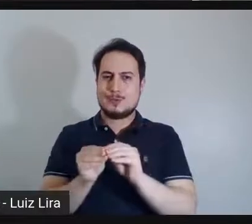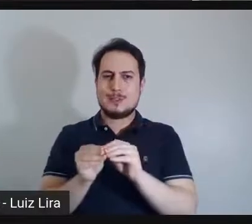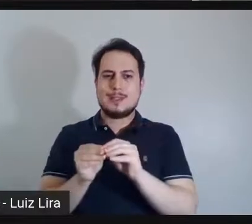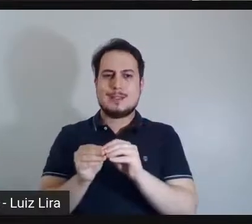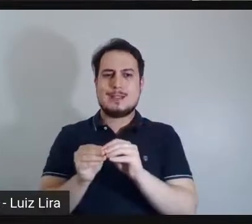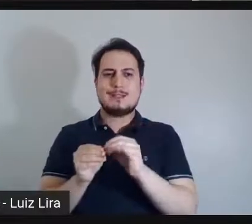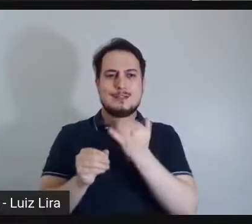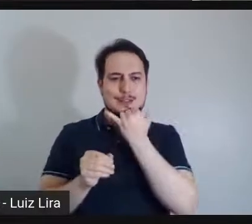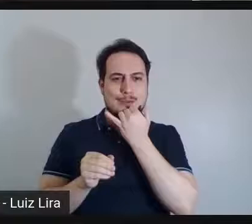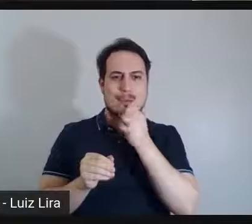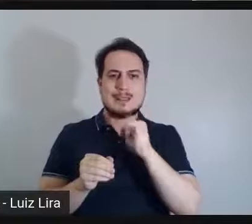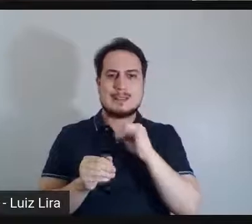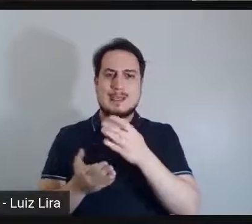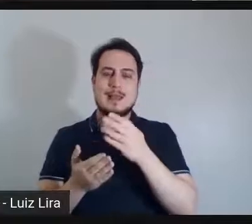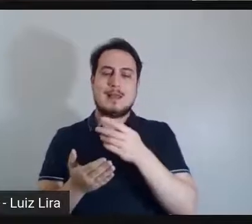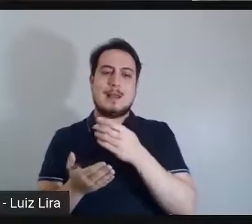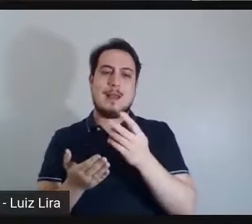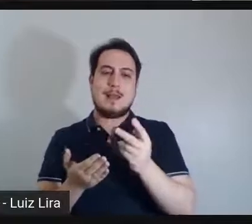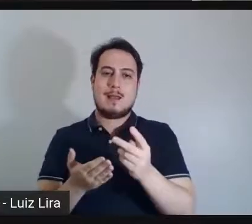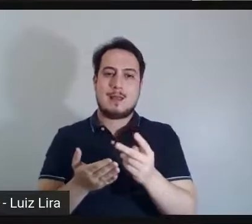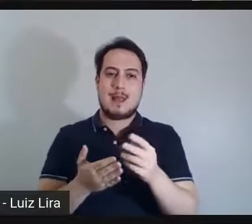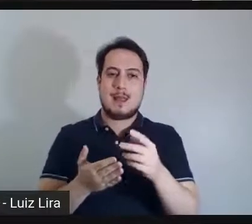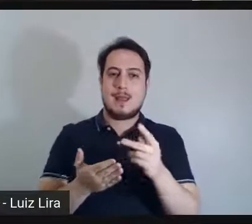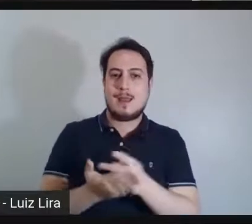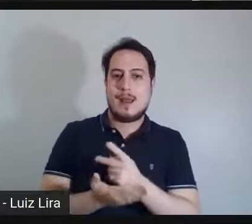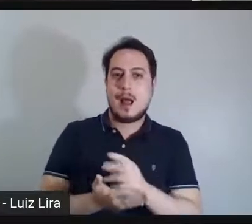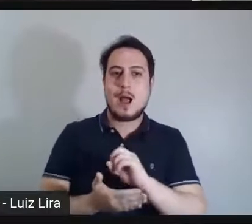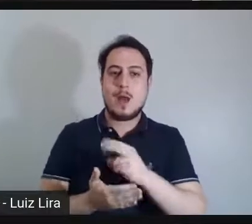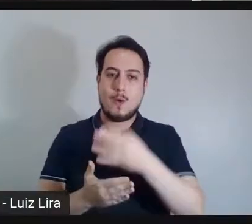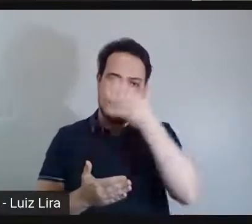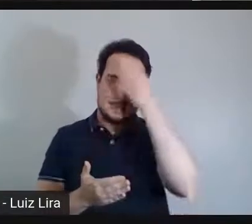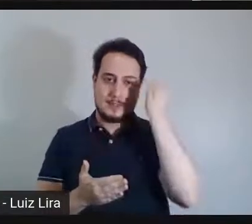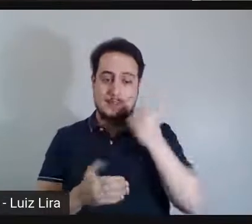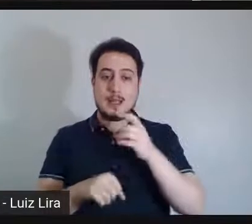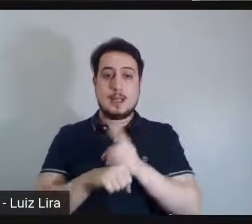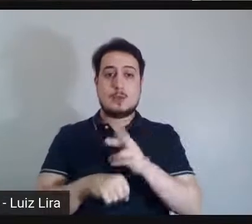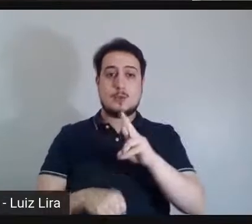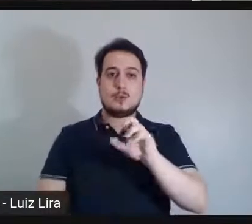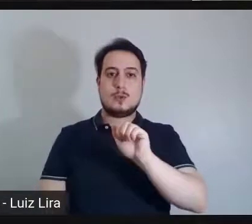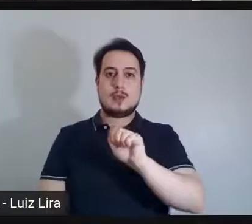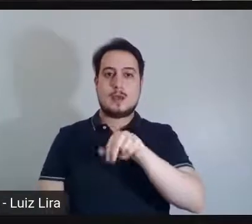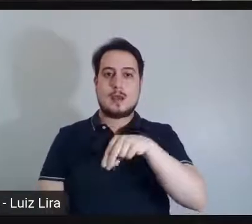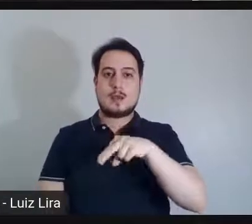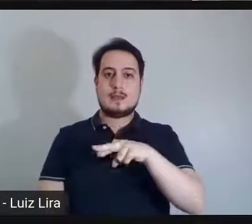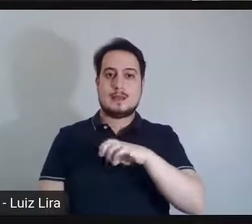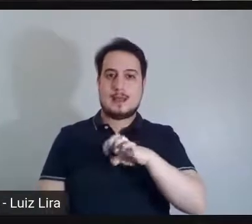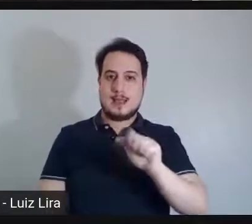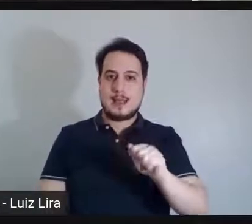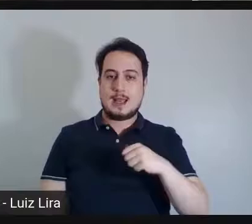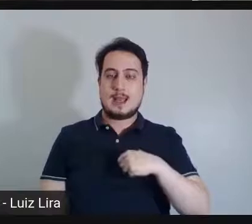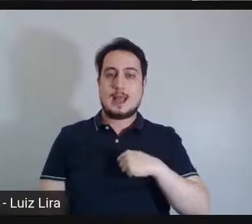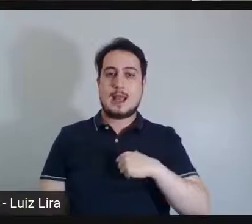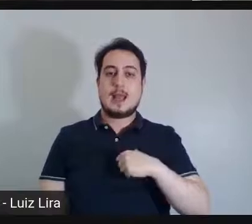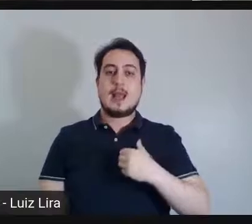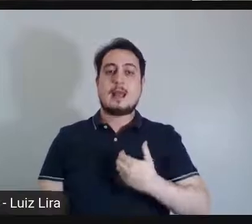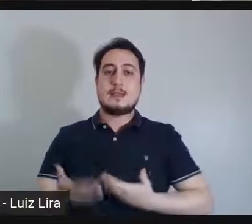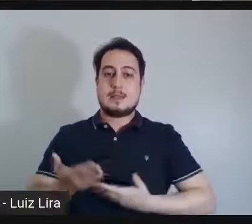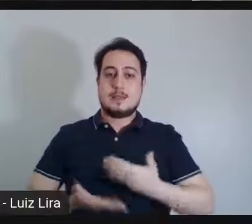esquecer algum evento importante do currículo de vocês. A doutora Andréa Ascher, ela é servidora pública federal,